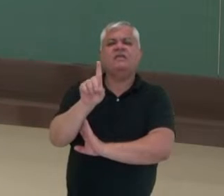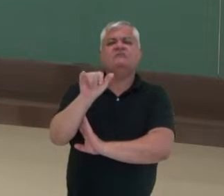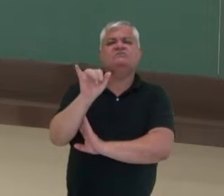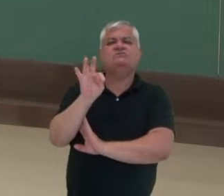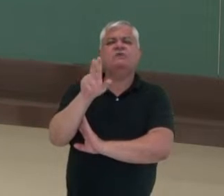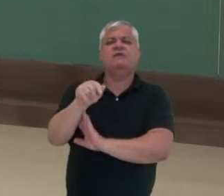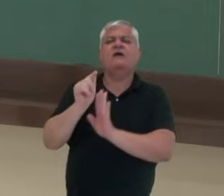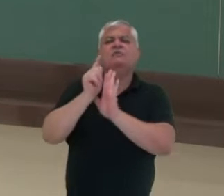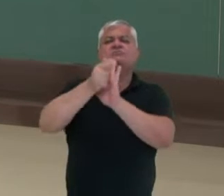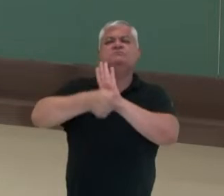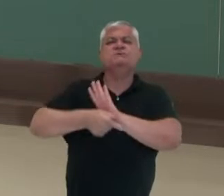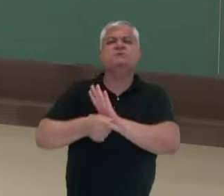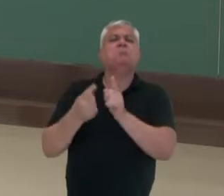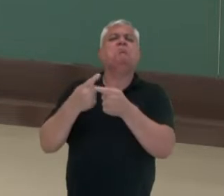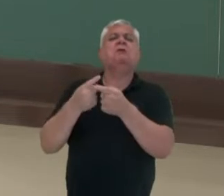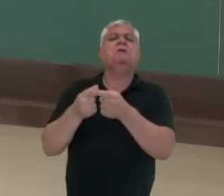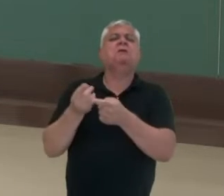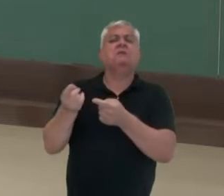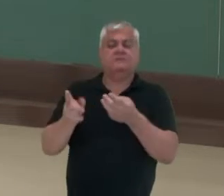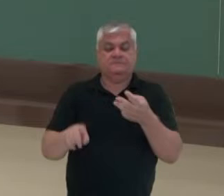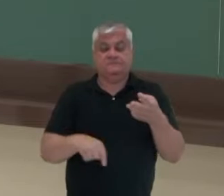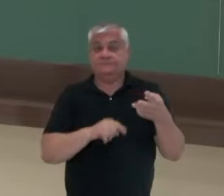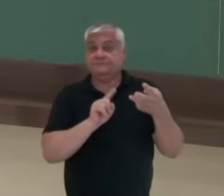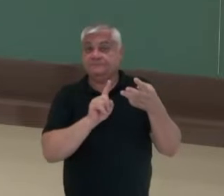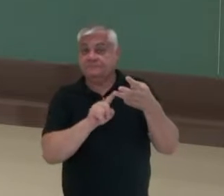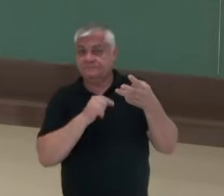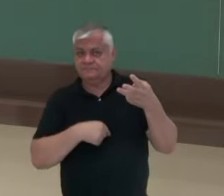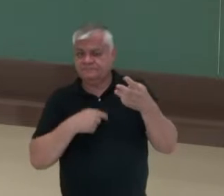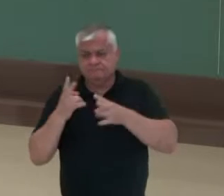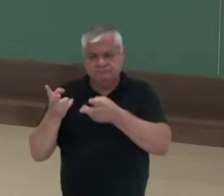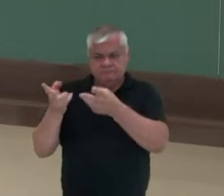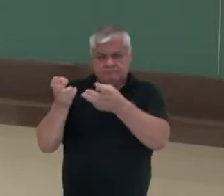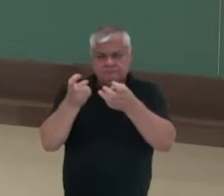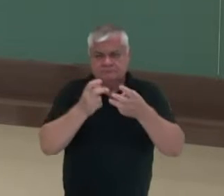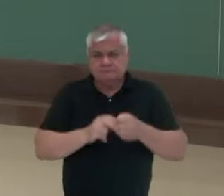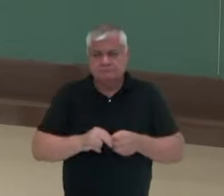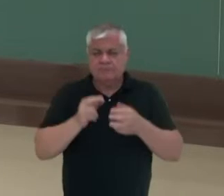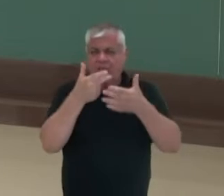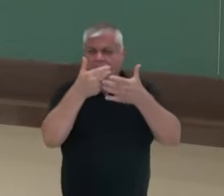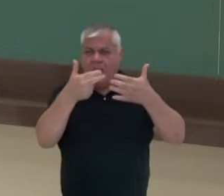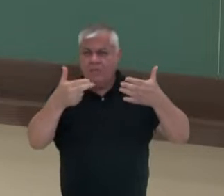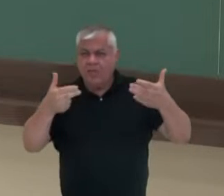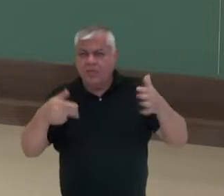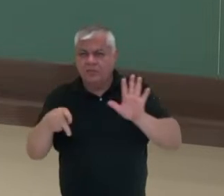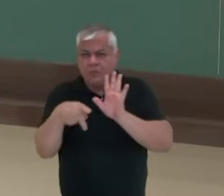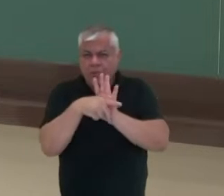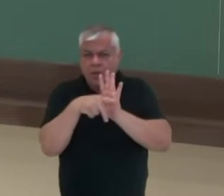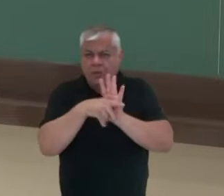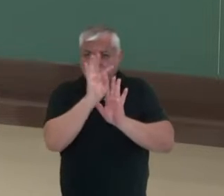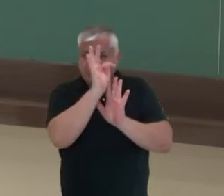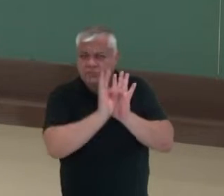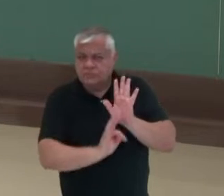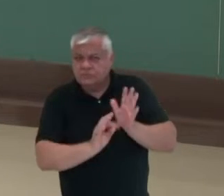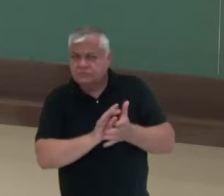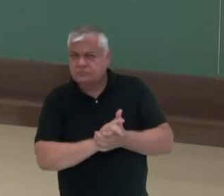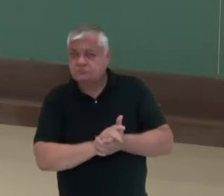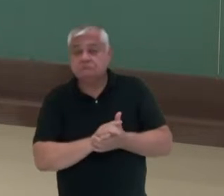textual? Para que ele serve, afinal? Reconhece os elementos constitutivos específicos deste